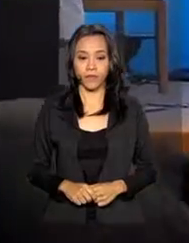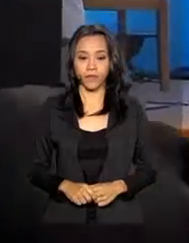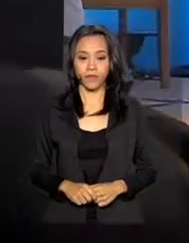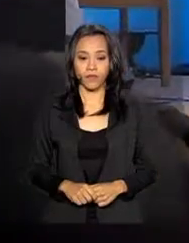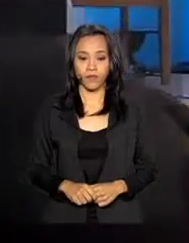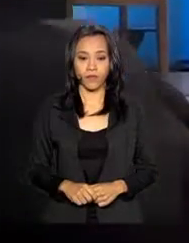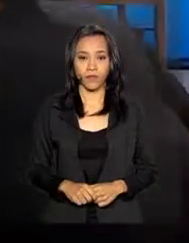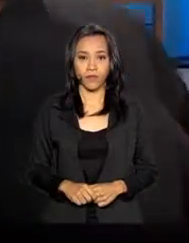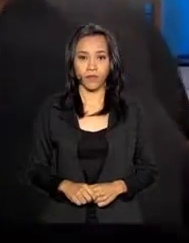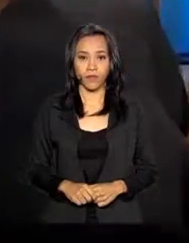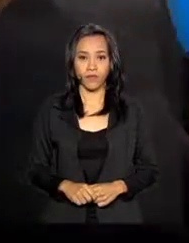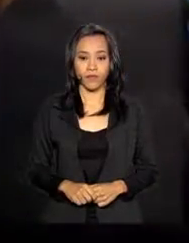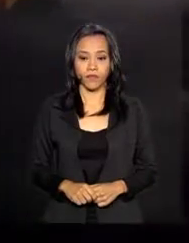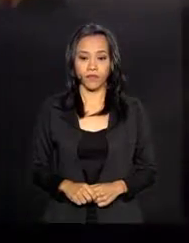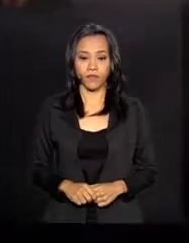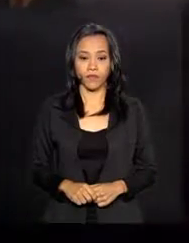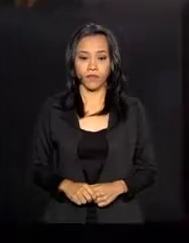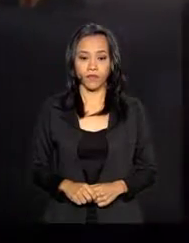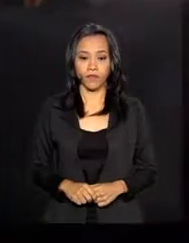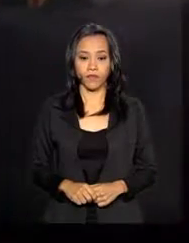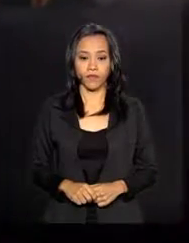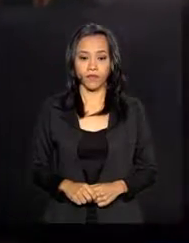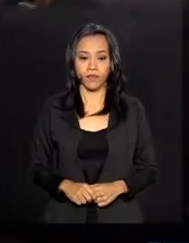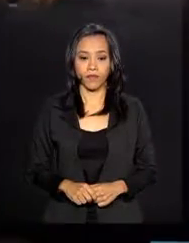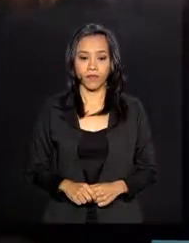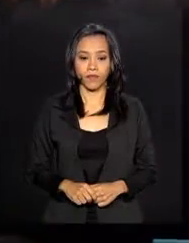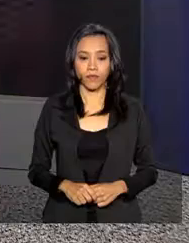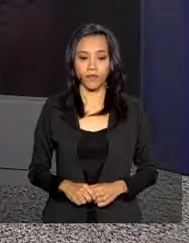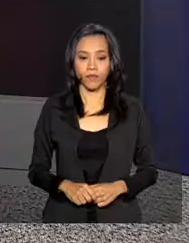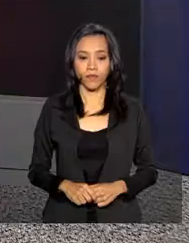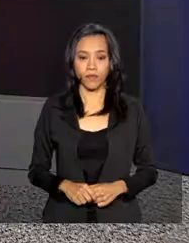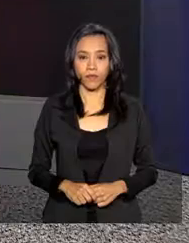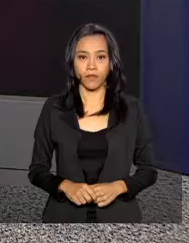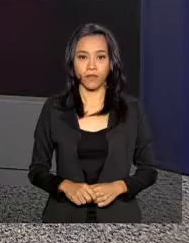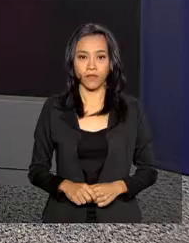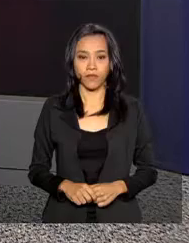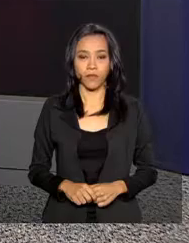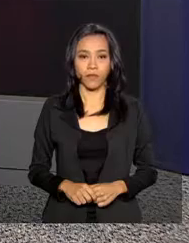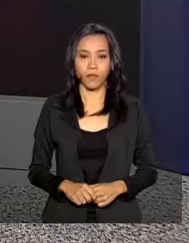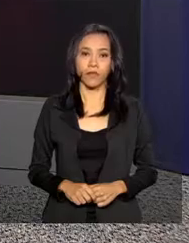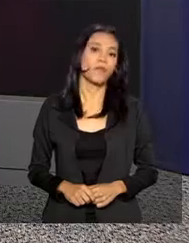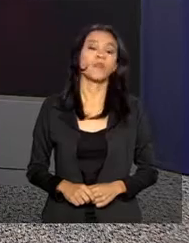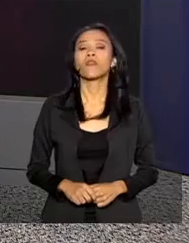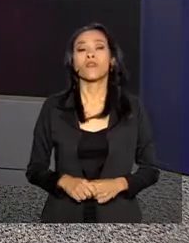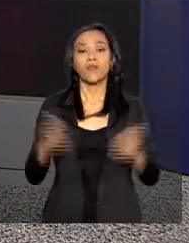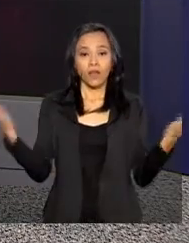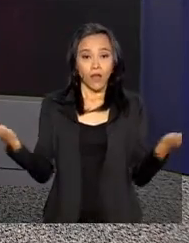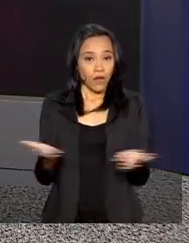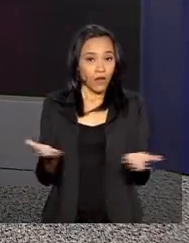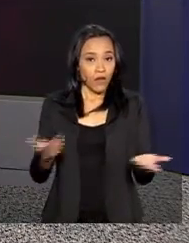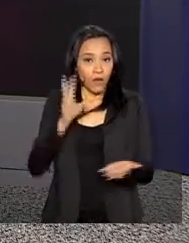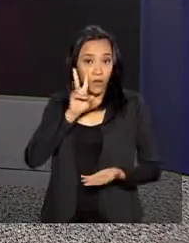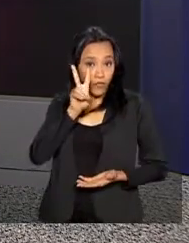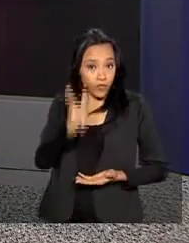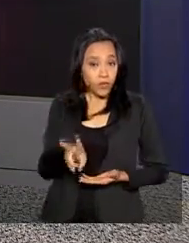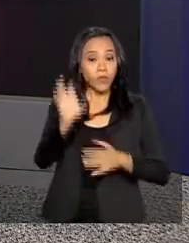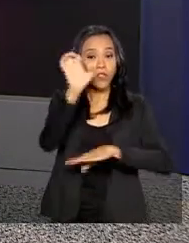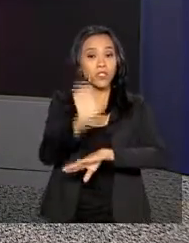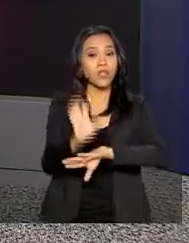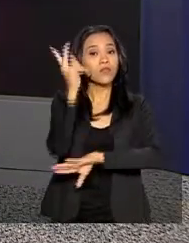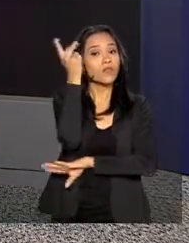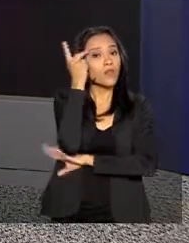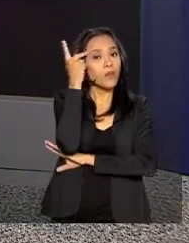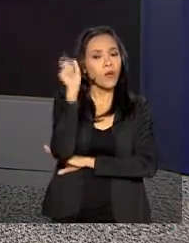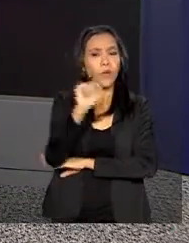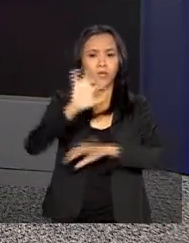volto aqui ok 2 nós acompanhamos ao vivo de são paulo a cerimônia